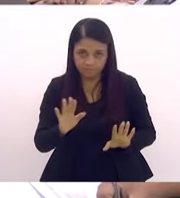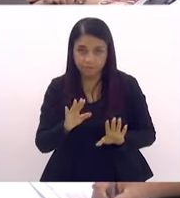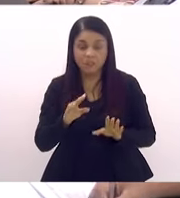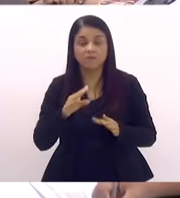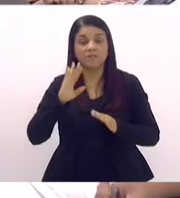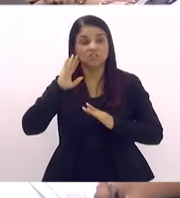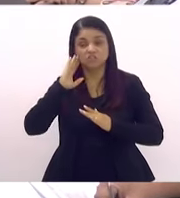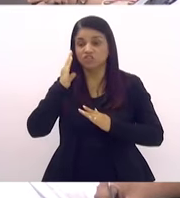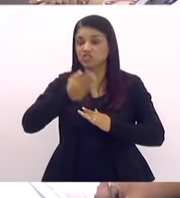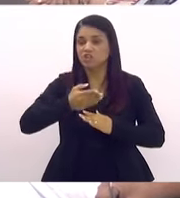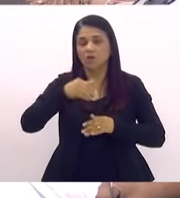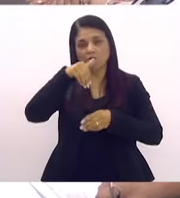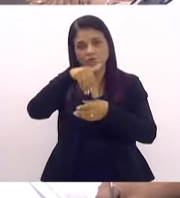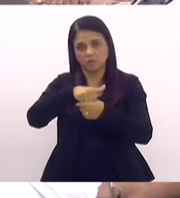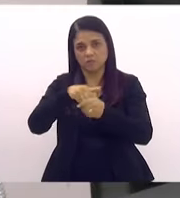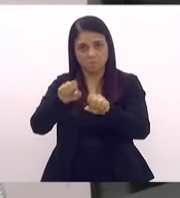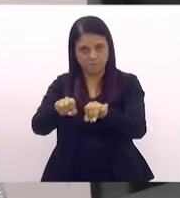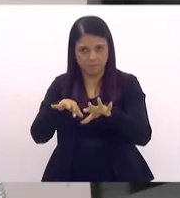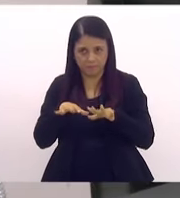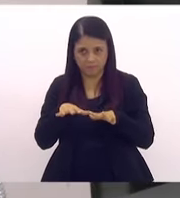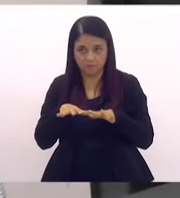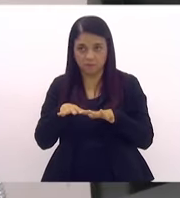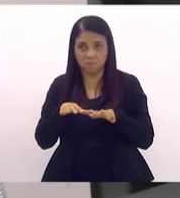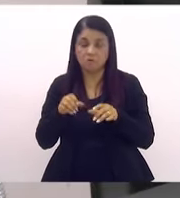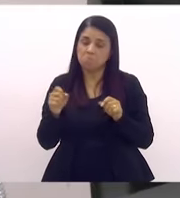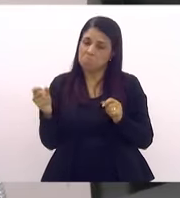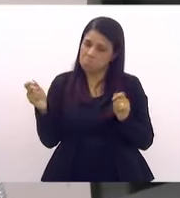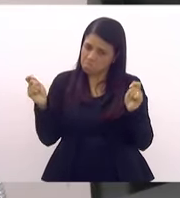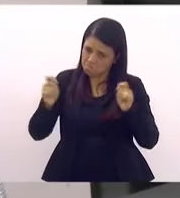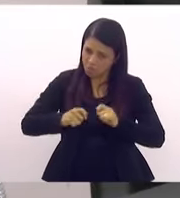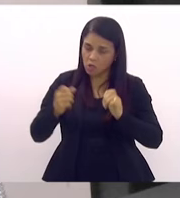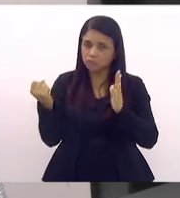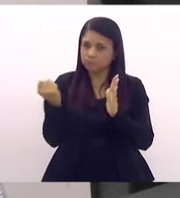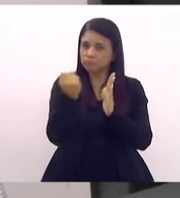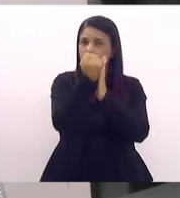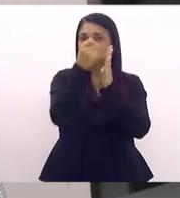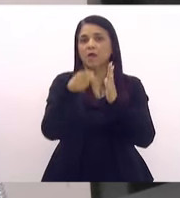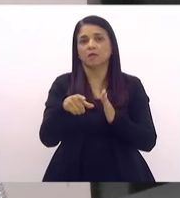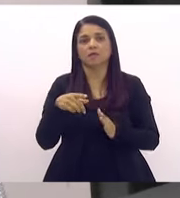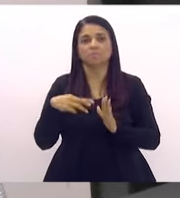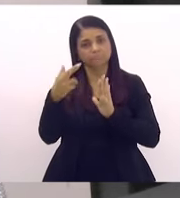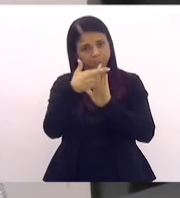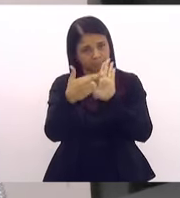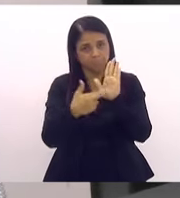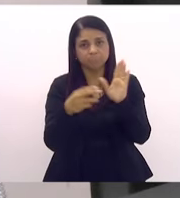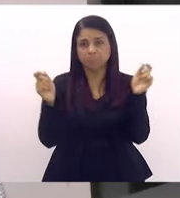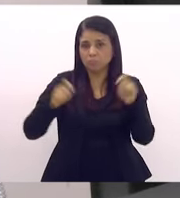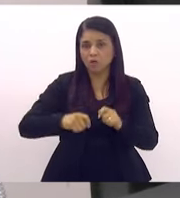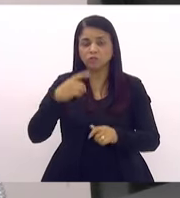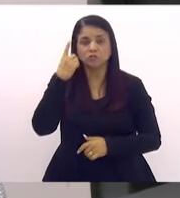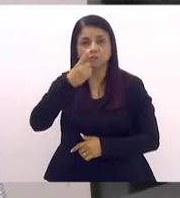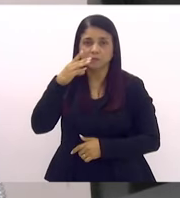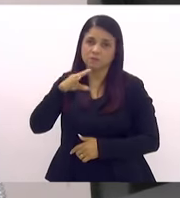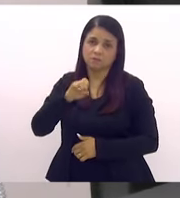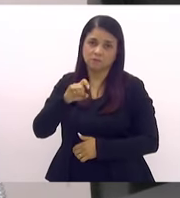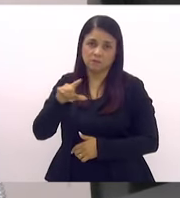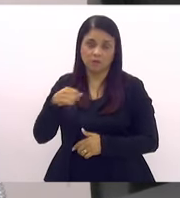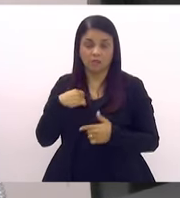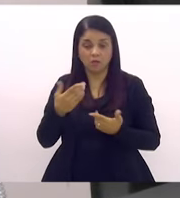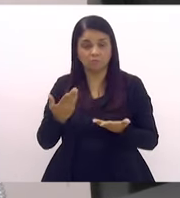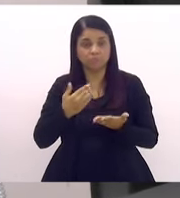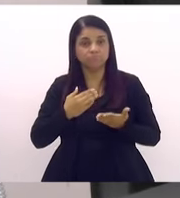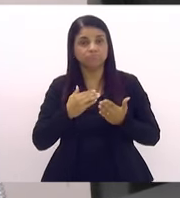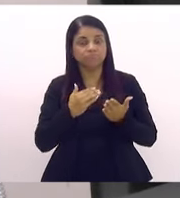para a votação em plenário. Mas há a possibilidade de destaques, que é regimental, claro. Também, a deputada Célia assim o fará. O que a gente está fazendo aqui, até por lealdade à